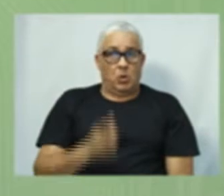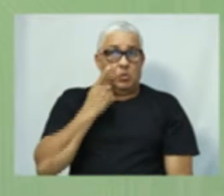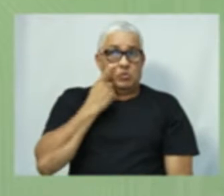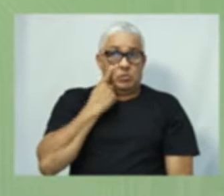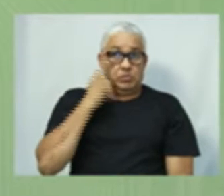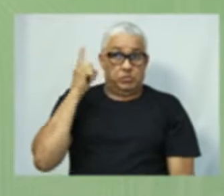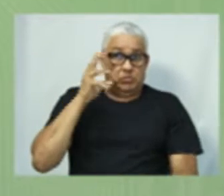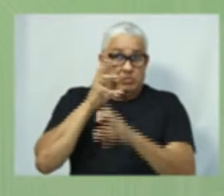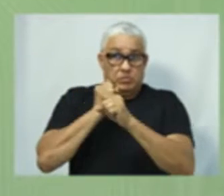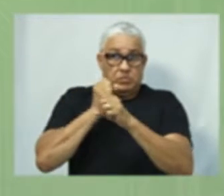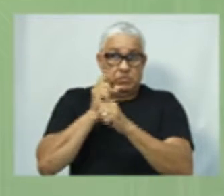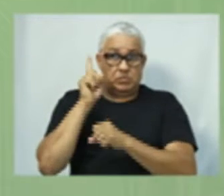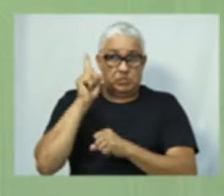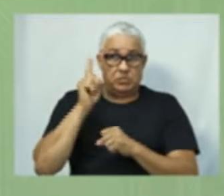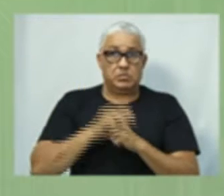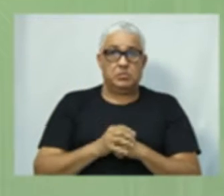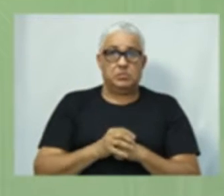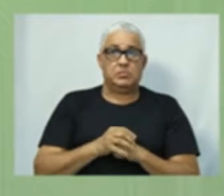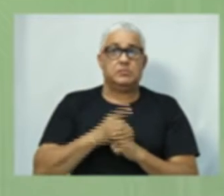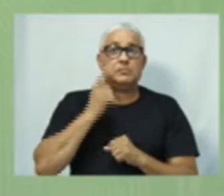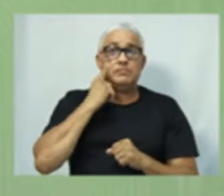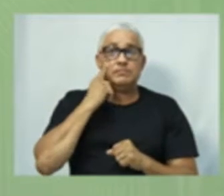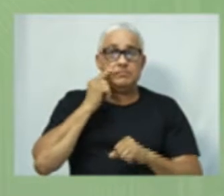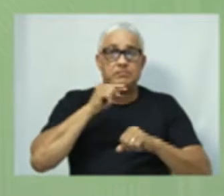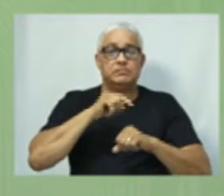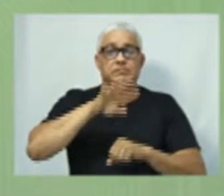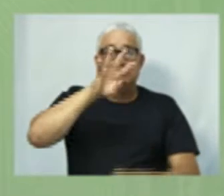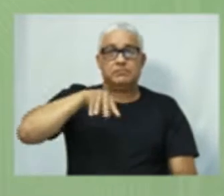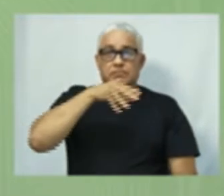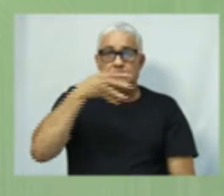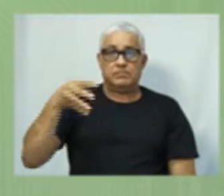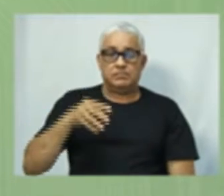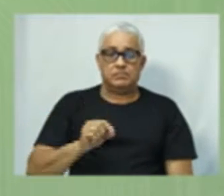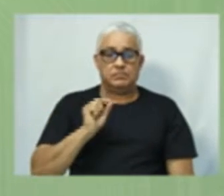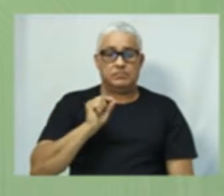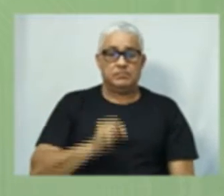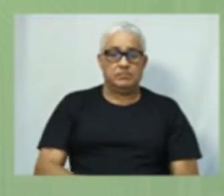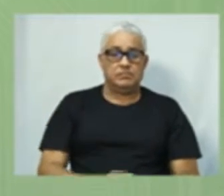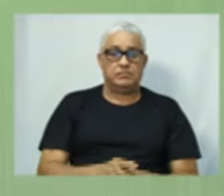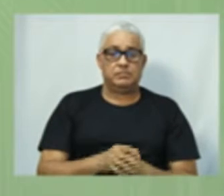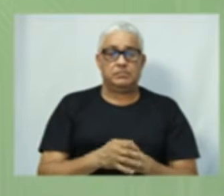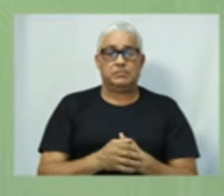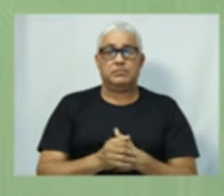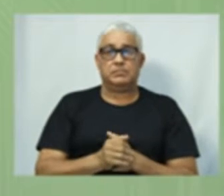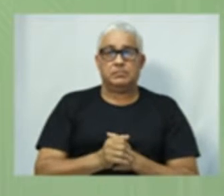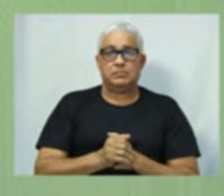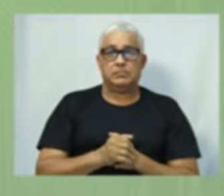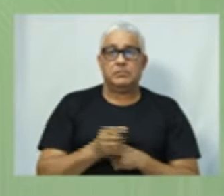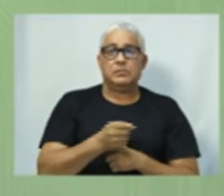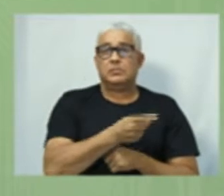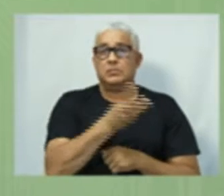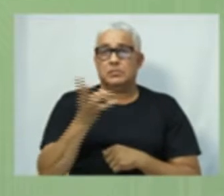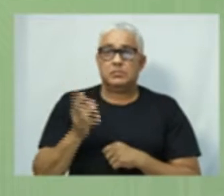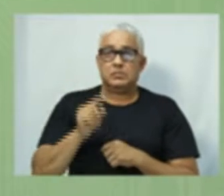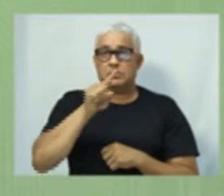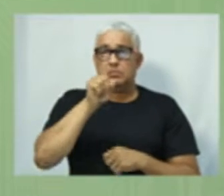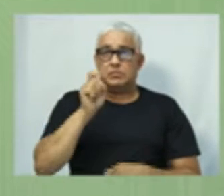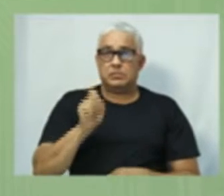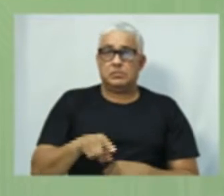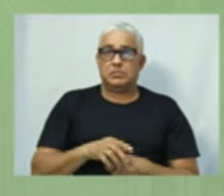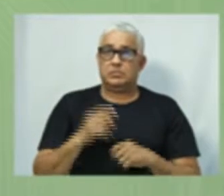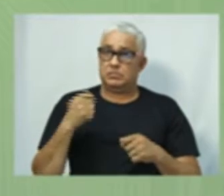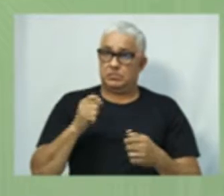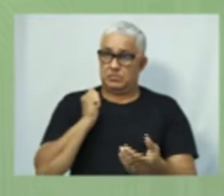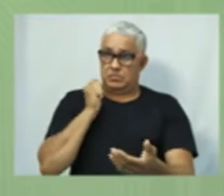vendo? Então é isso que nós vemos aqui nessa tabela. Base de cálculo é de quanto será que deverá